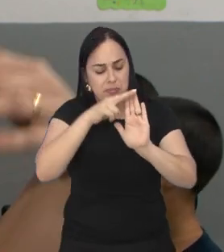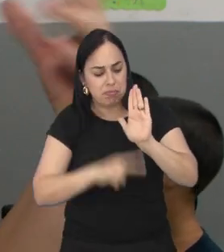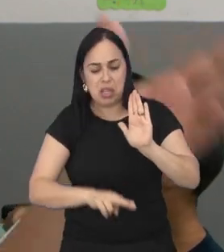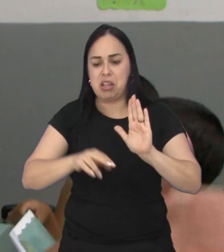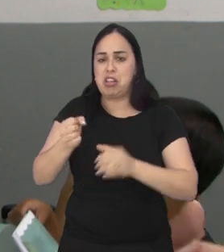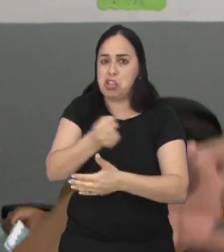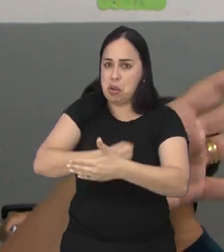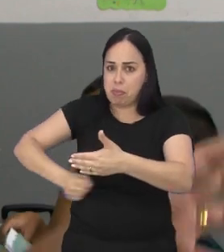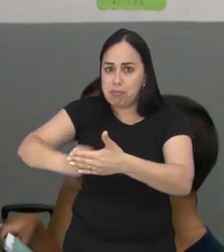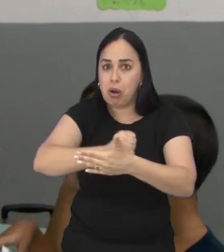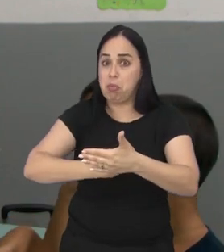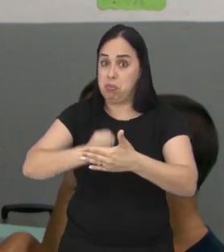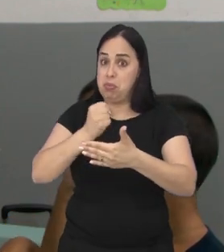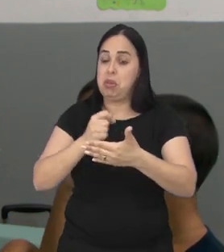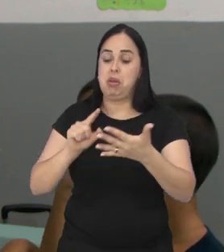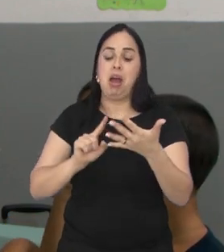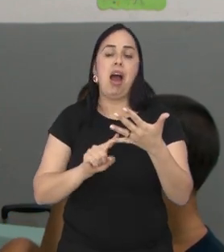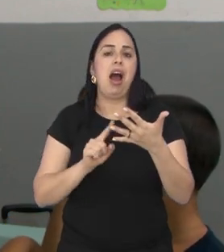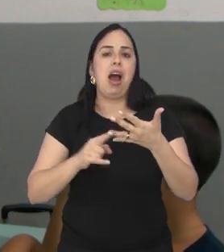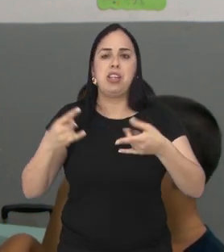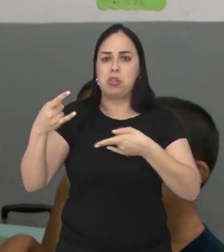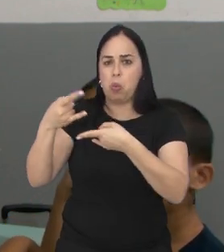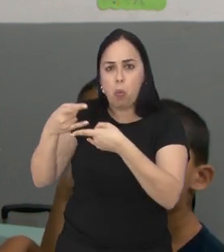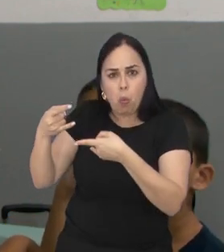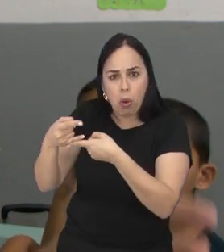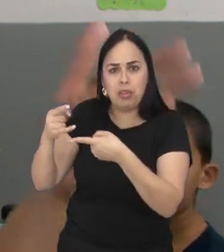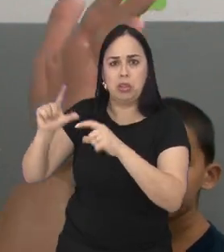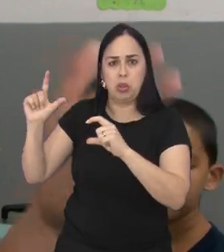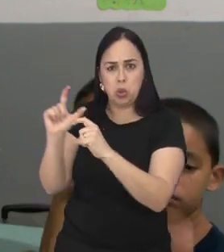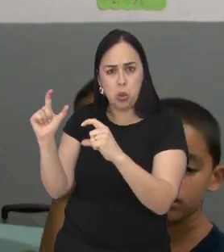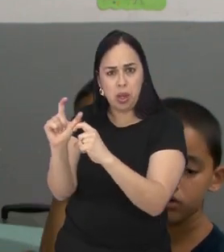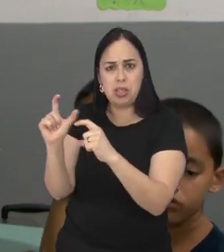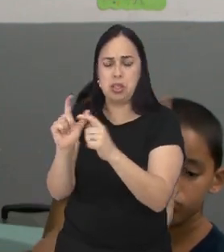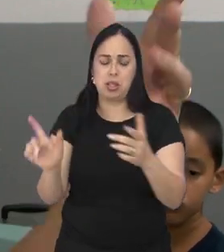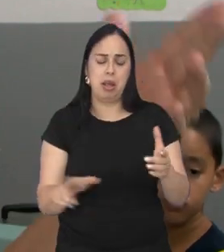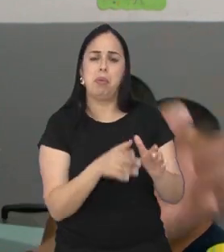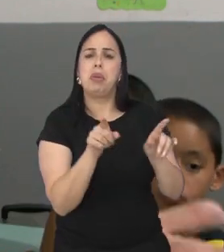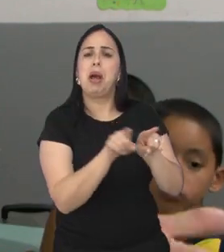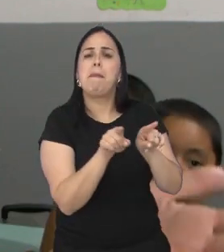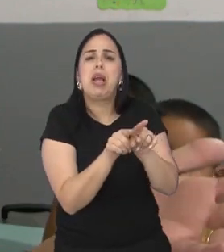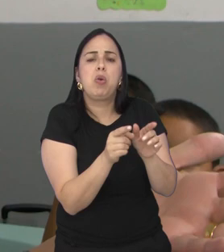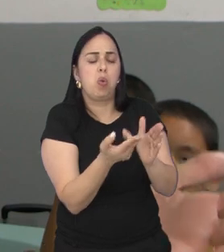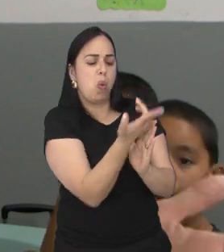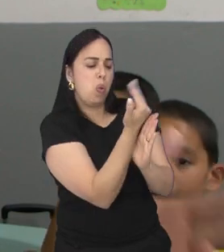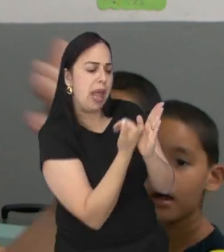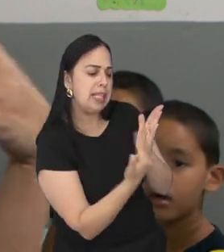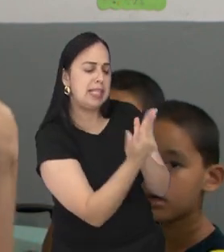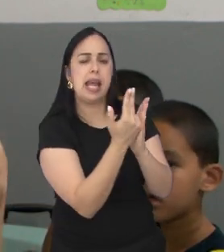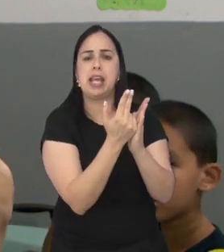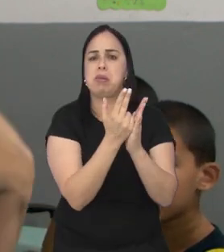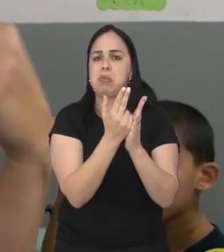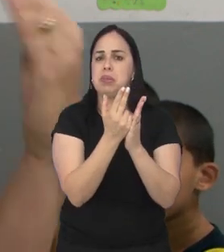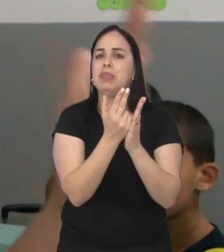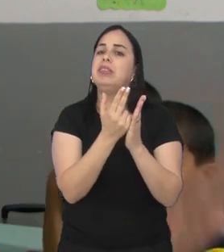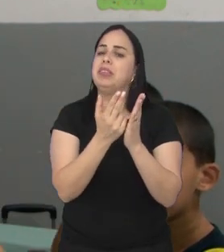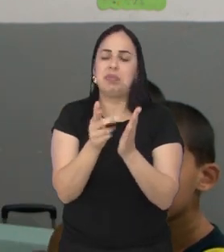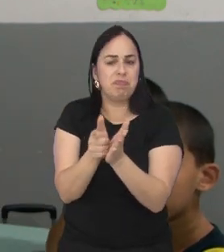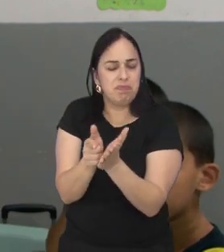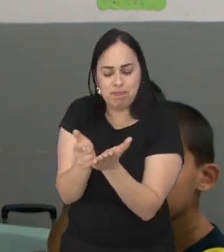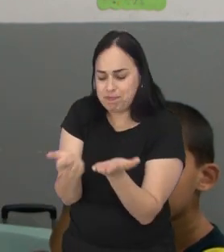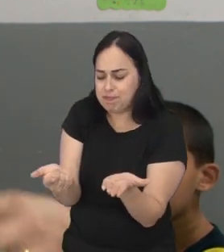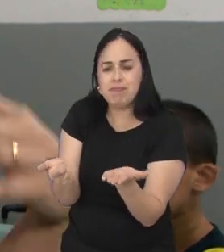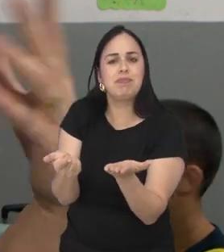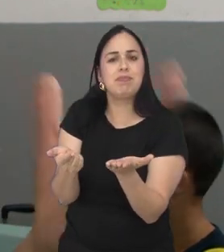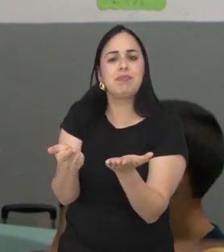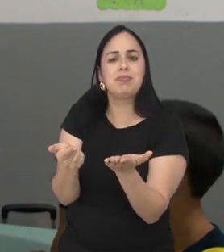é revistinha em quadrinho é as histórias mesmo assim as fábulas aqueles livros grandes com desenho sem desenho